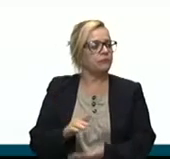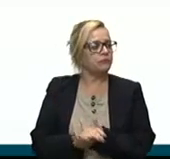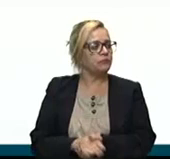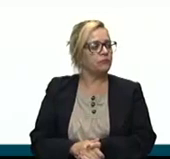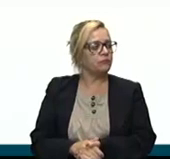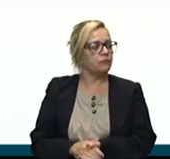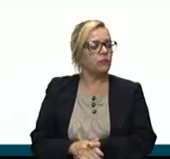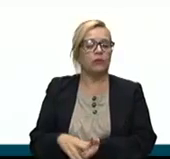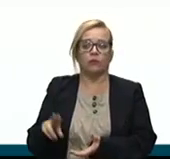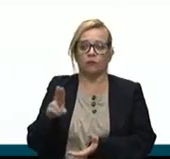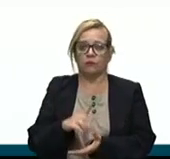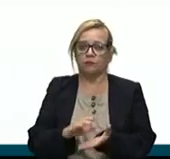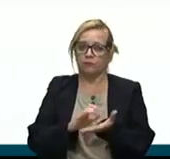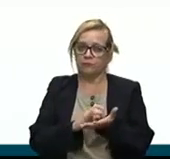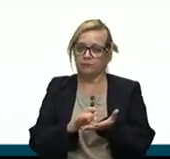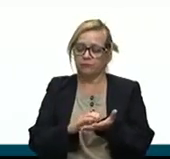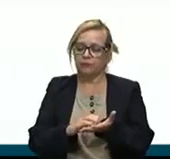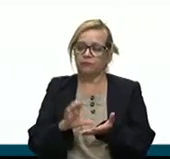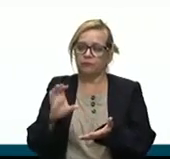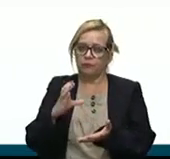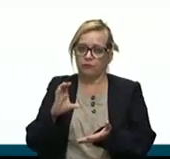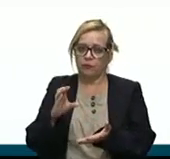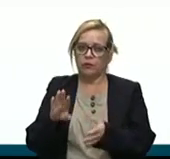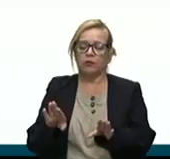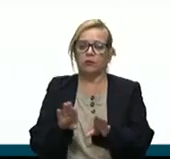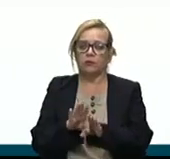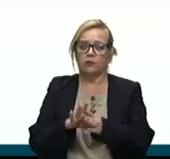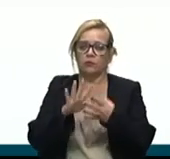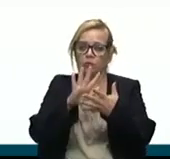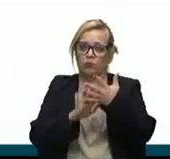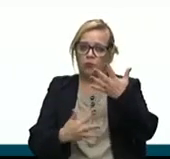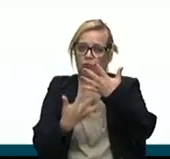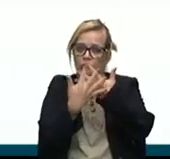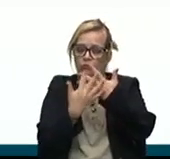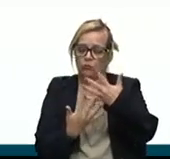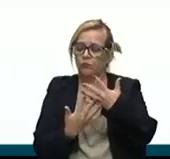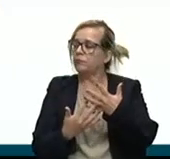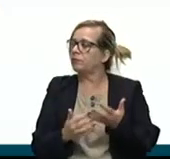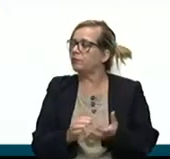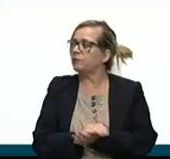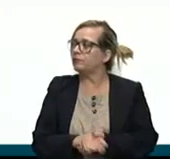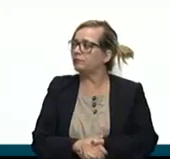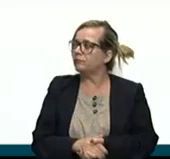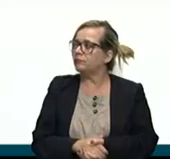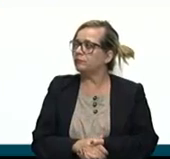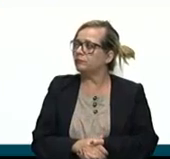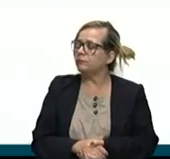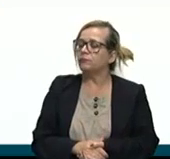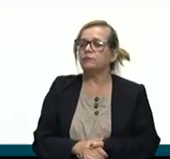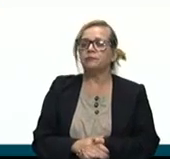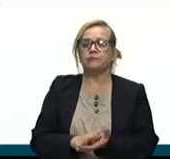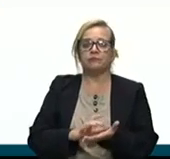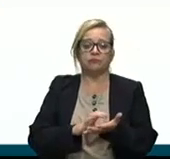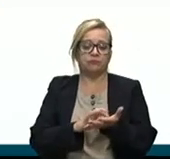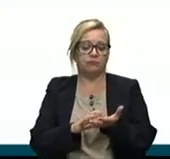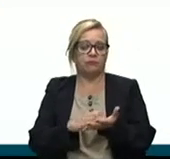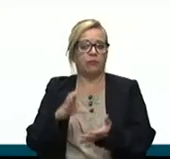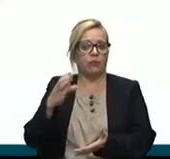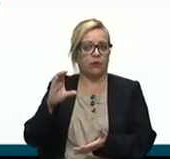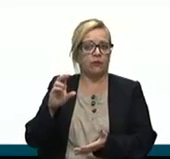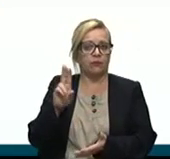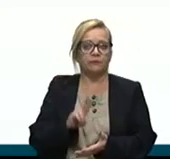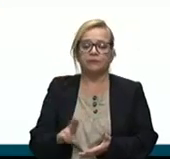Então, vamos utilizar uma calculadora científica e vamos utilizar uma planilha eletrônica, o Excel. Na calculadora